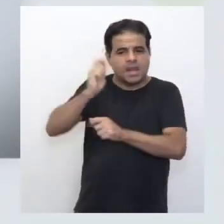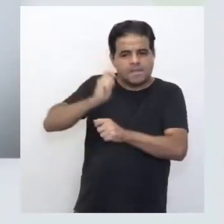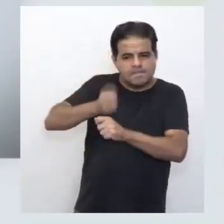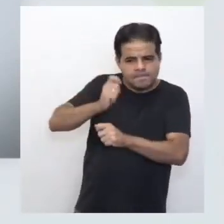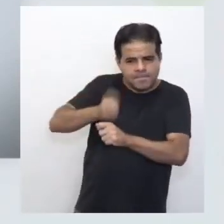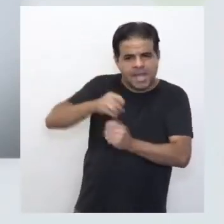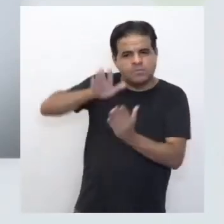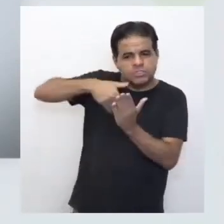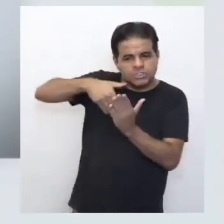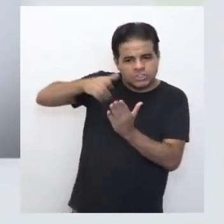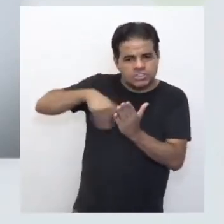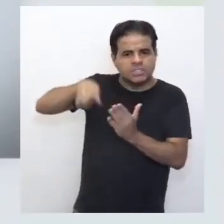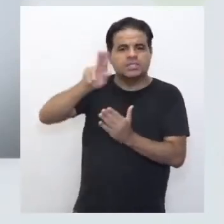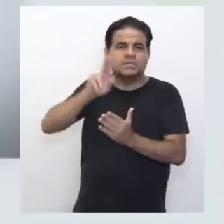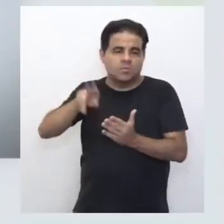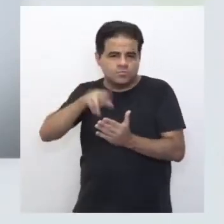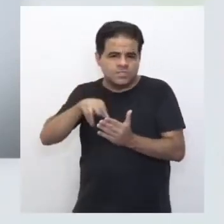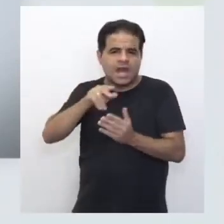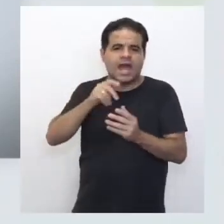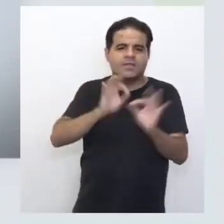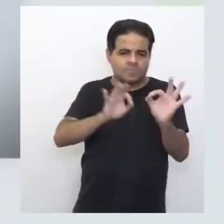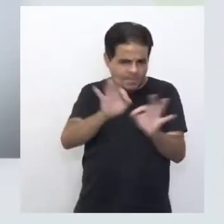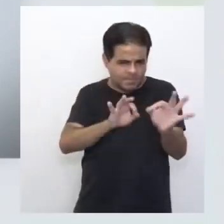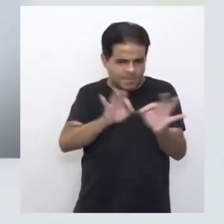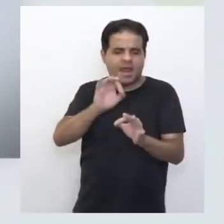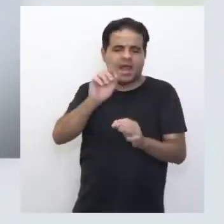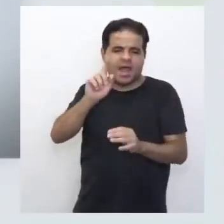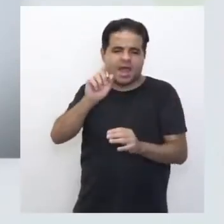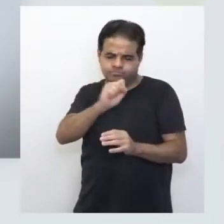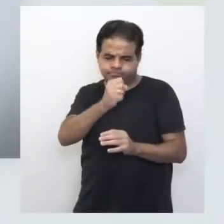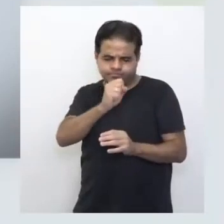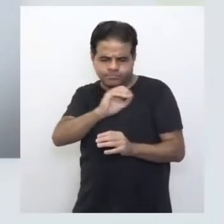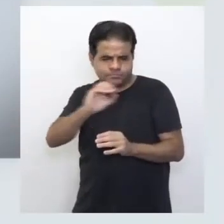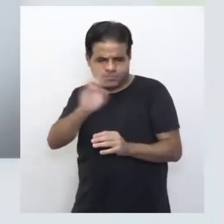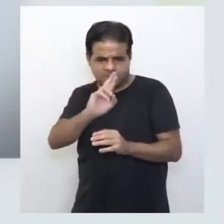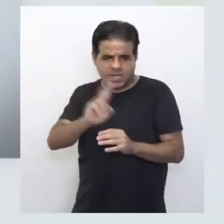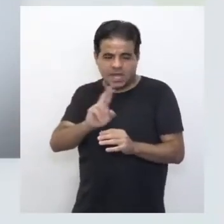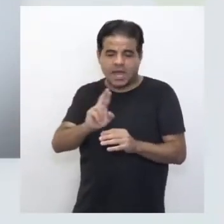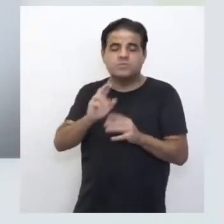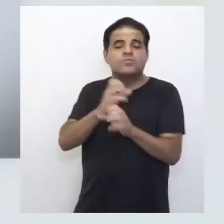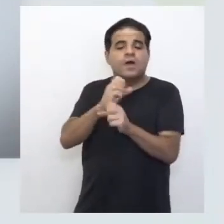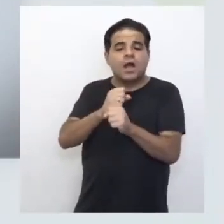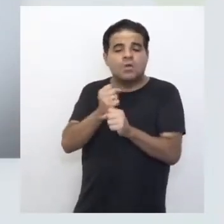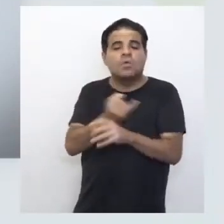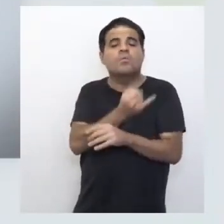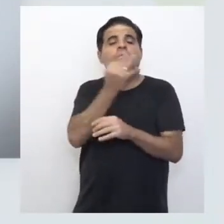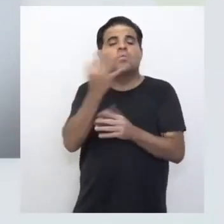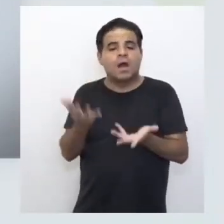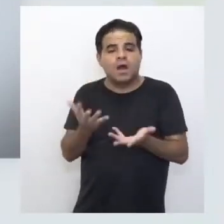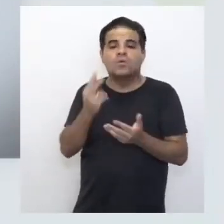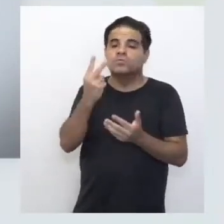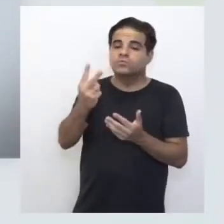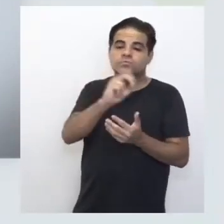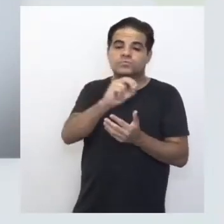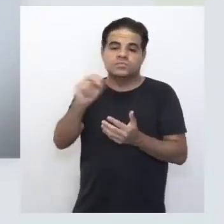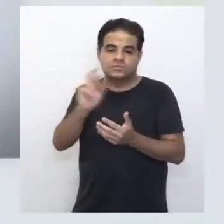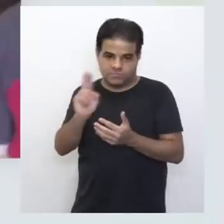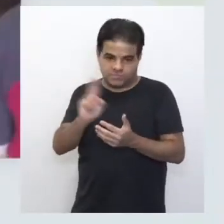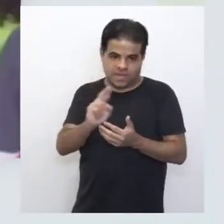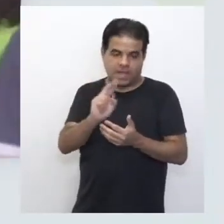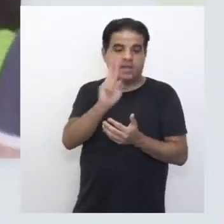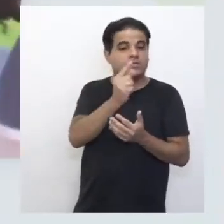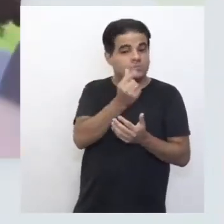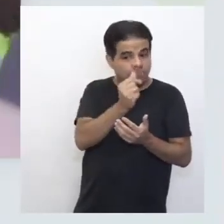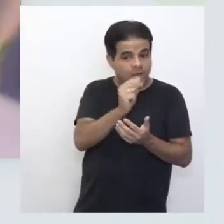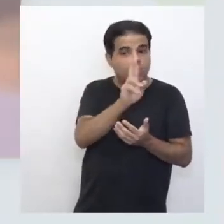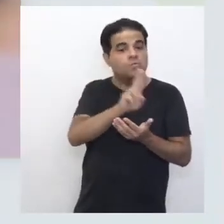na fabricação custaram R$800, o valor considerado para o PIB é a diferença, ou seja, R$200.